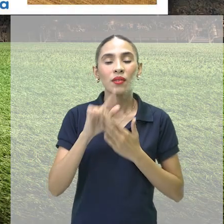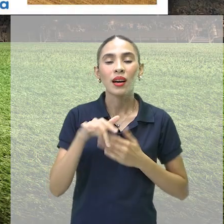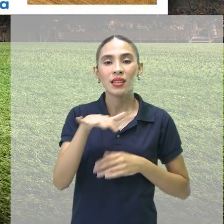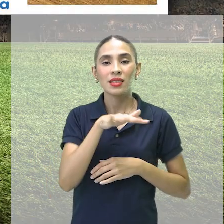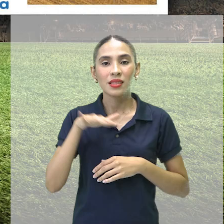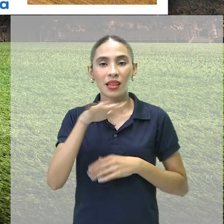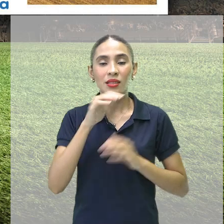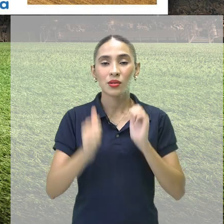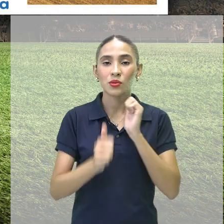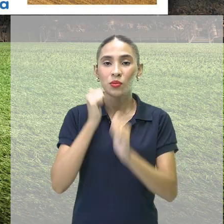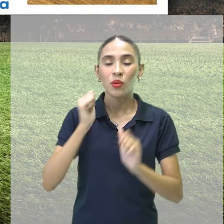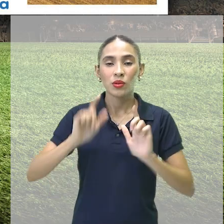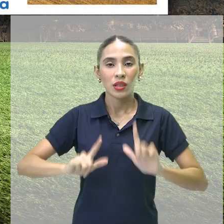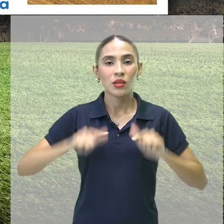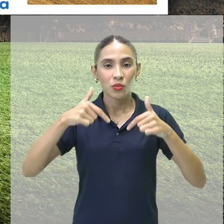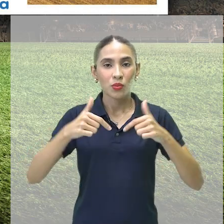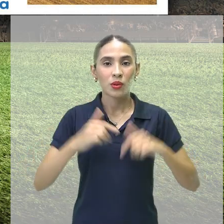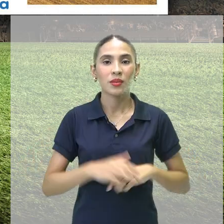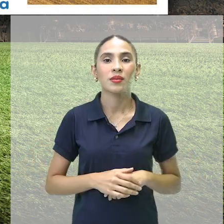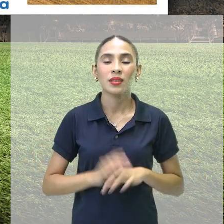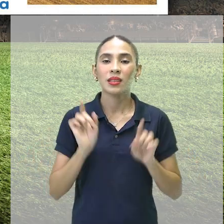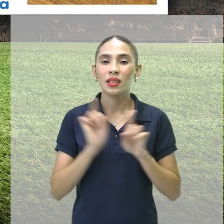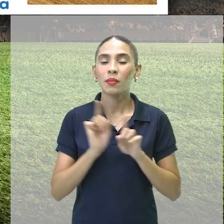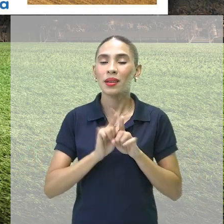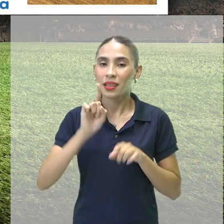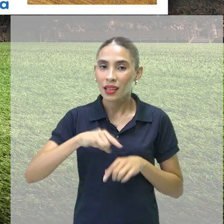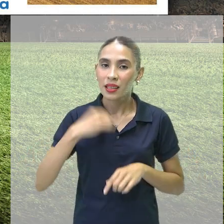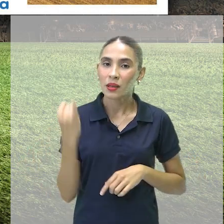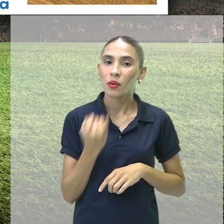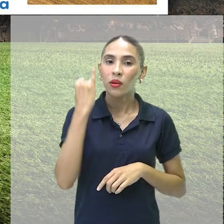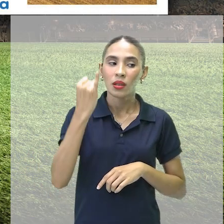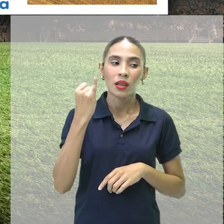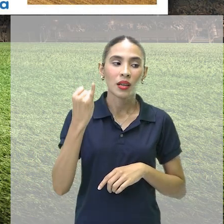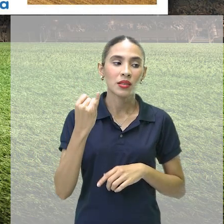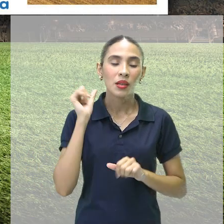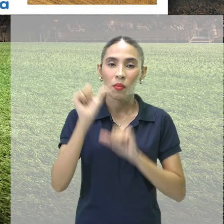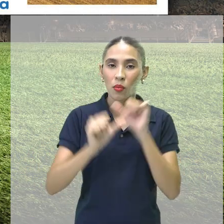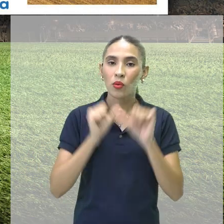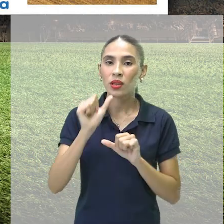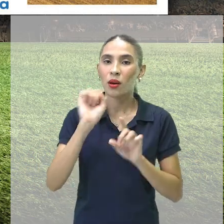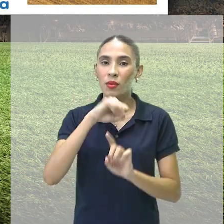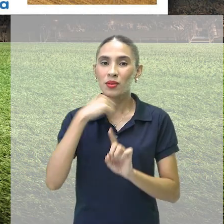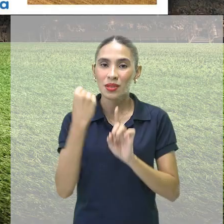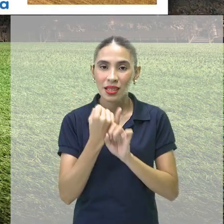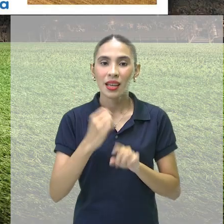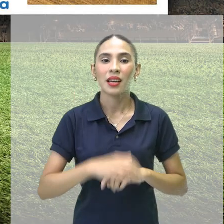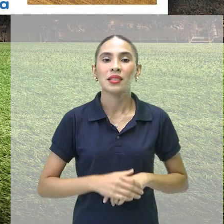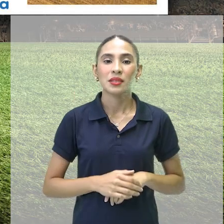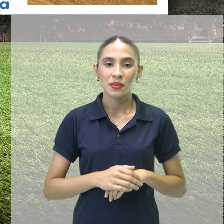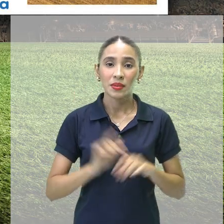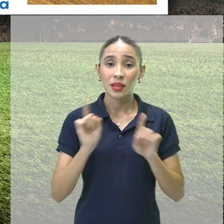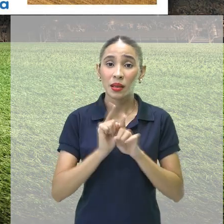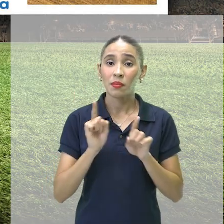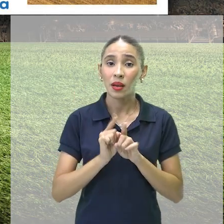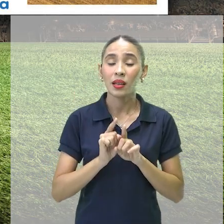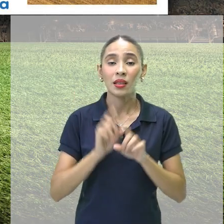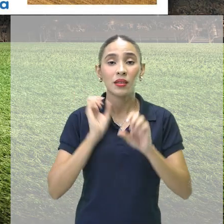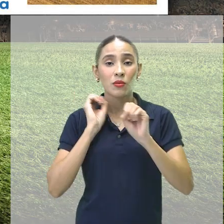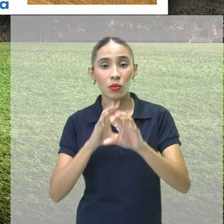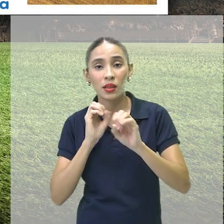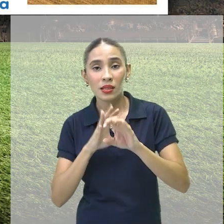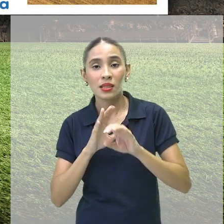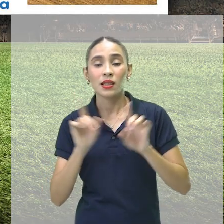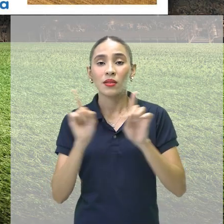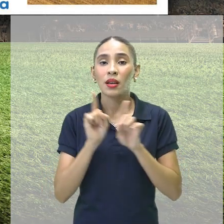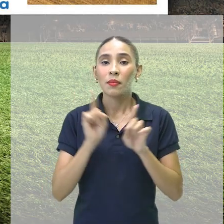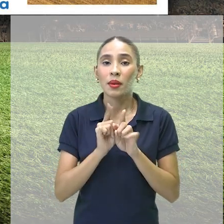esporte atua, né? O quanto ele é importante para moldar uma sociedade, né? No sentido da educação, no sentido